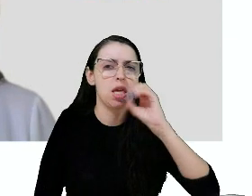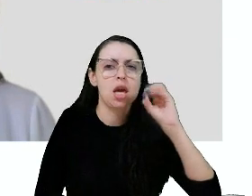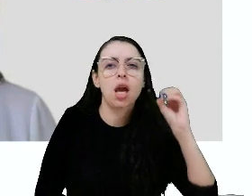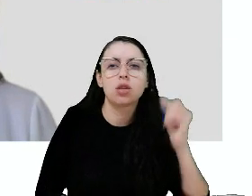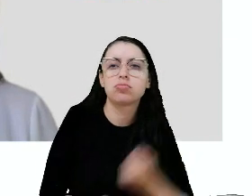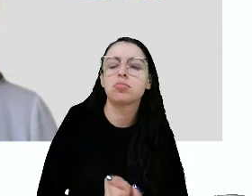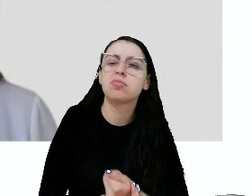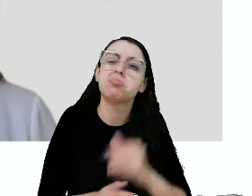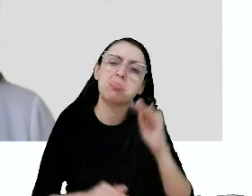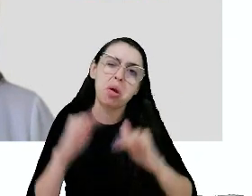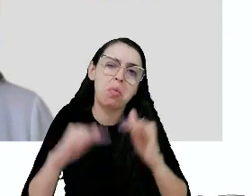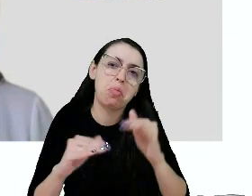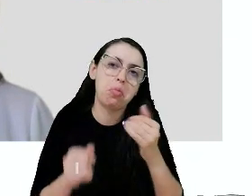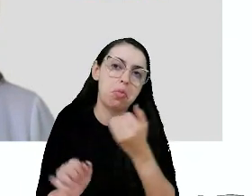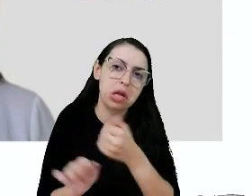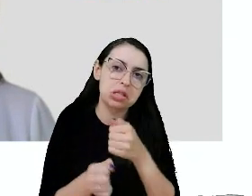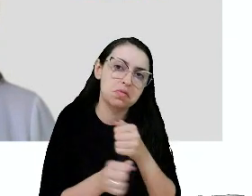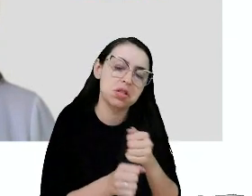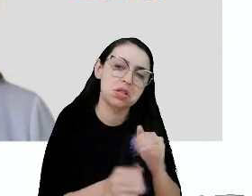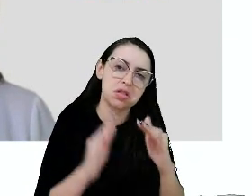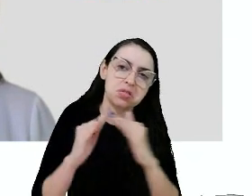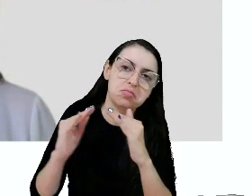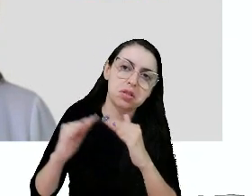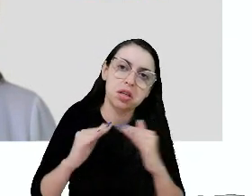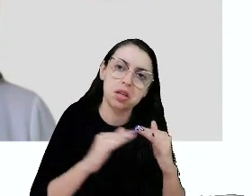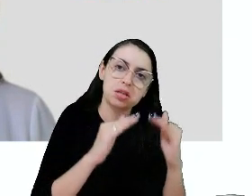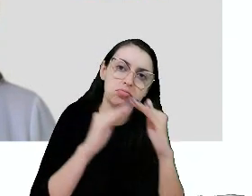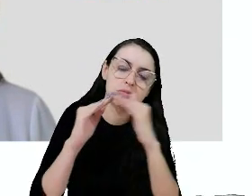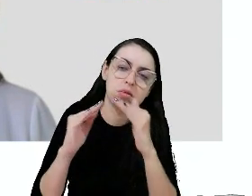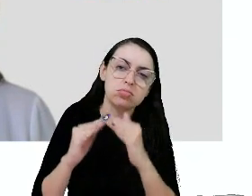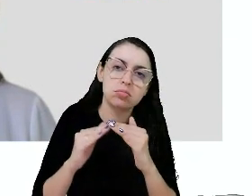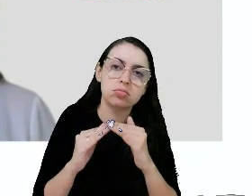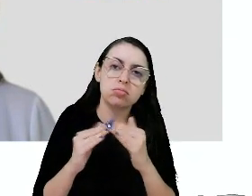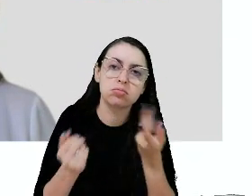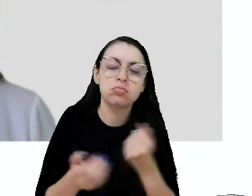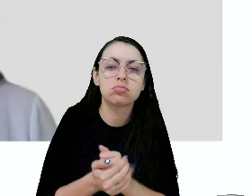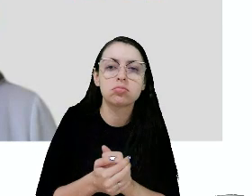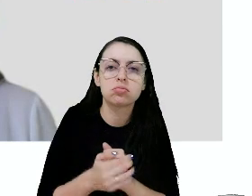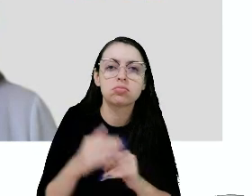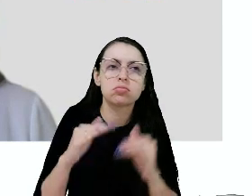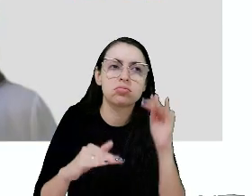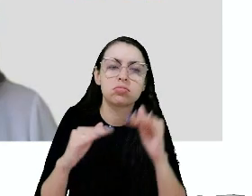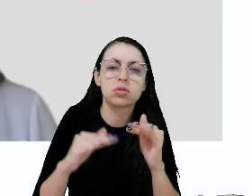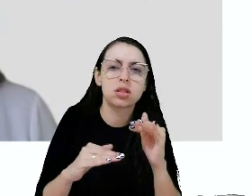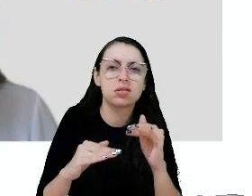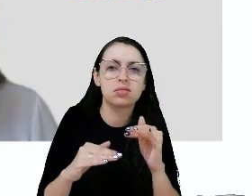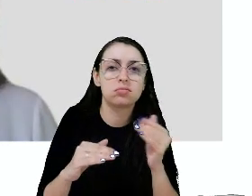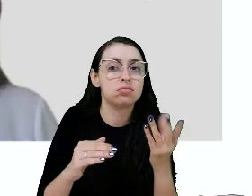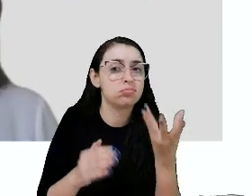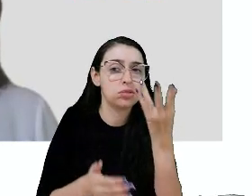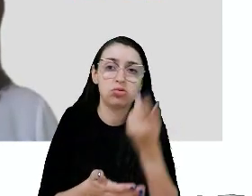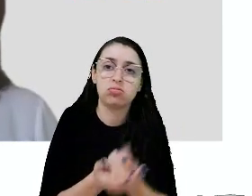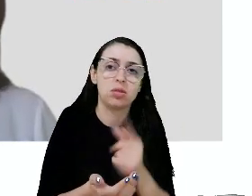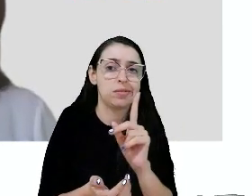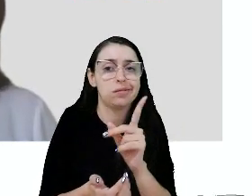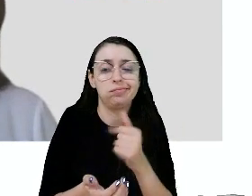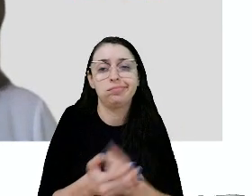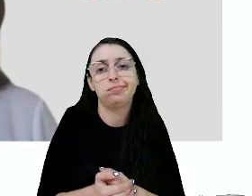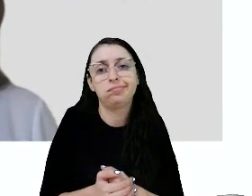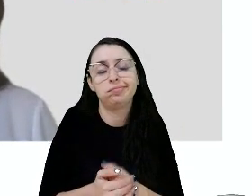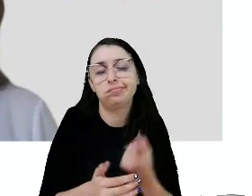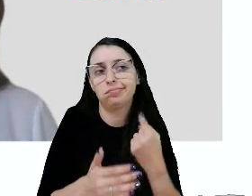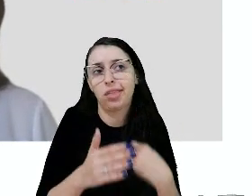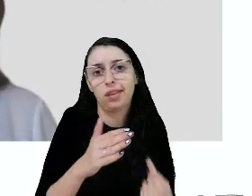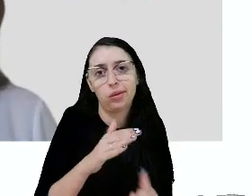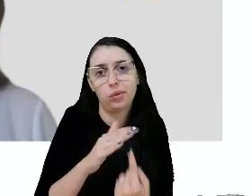algumas faxinas em umas casas ou outras, na Riviera, isso e aquilo, não mais está sendo chamada, não